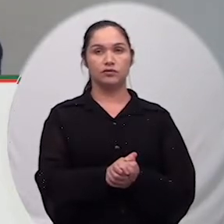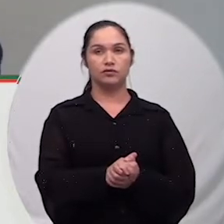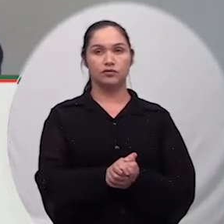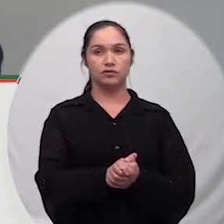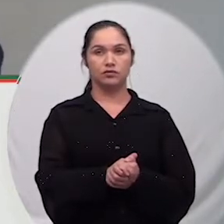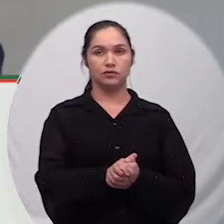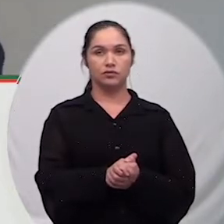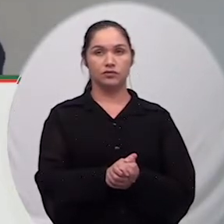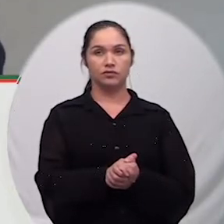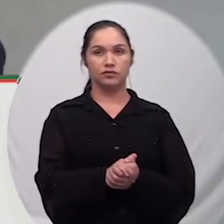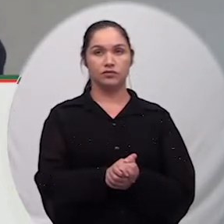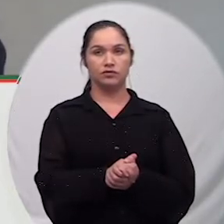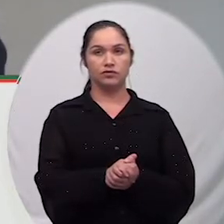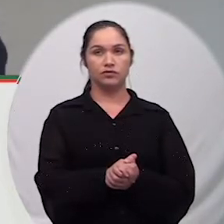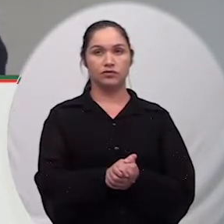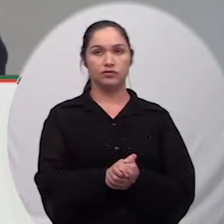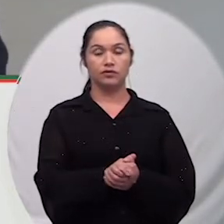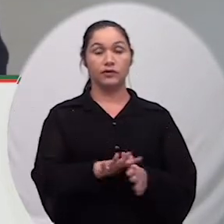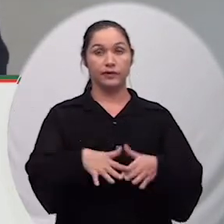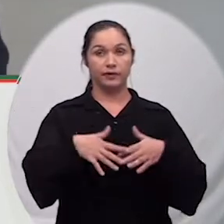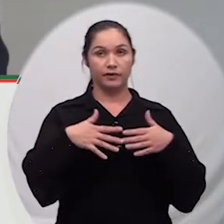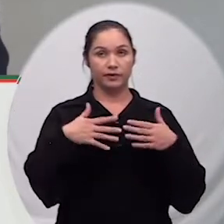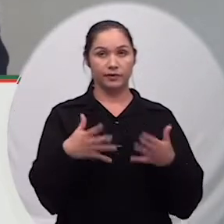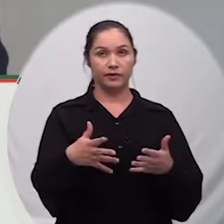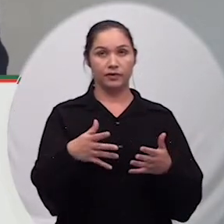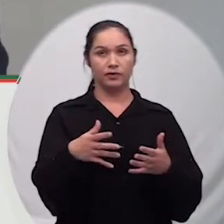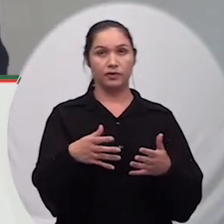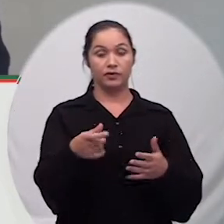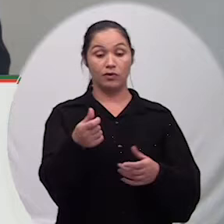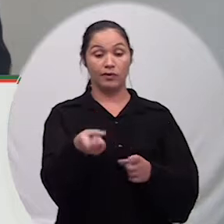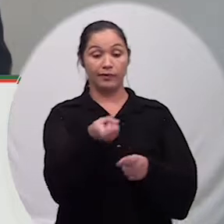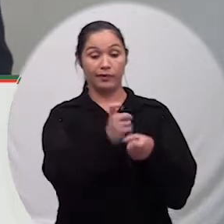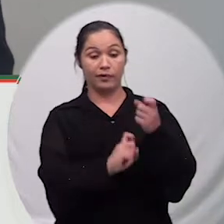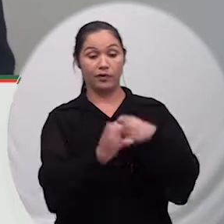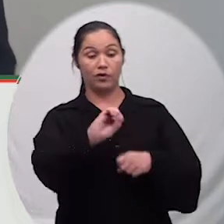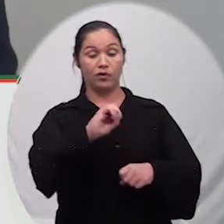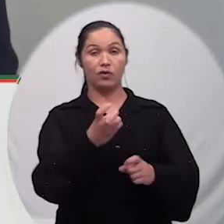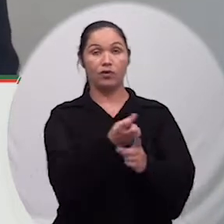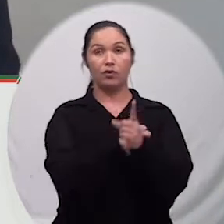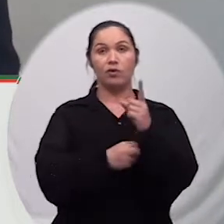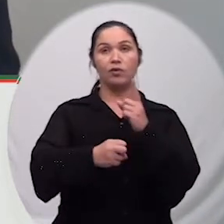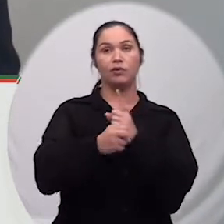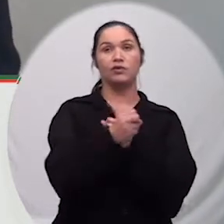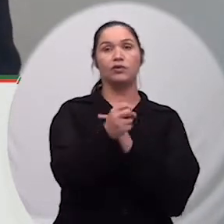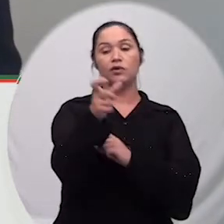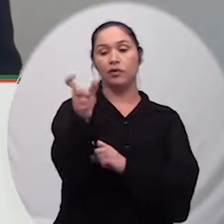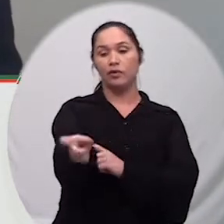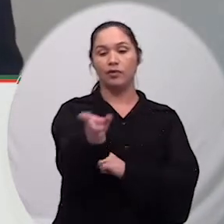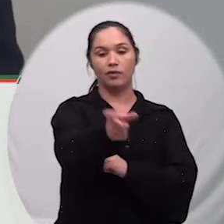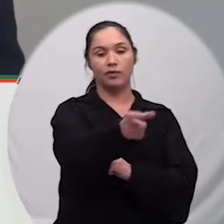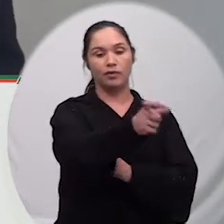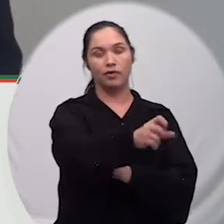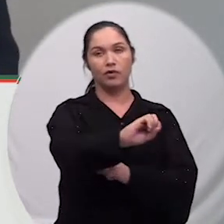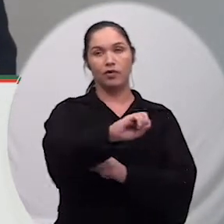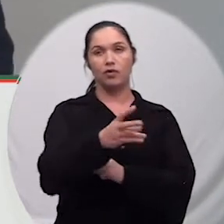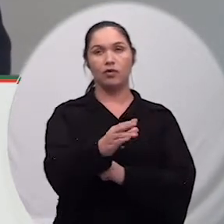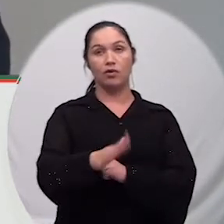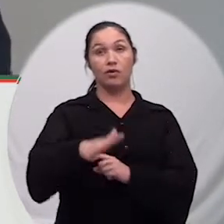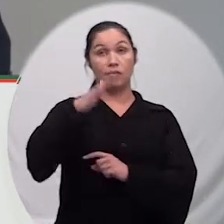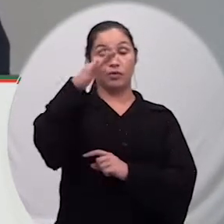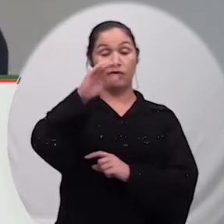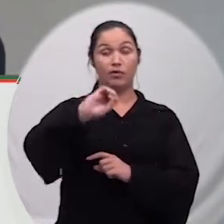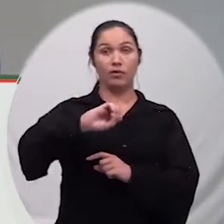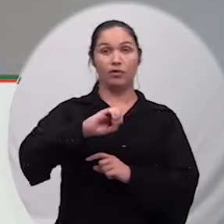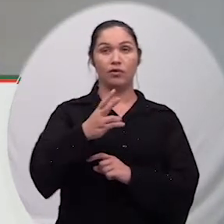desnecessárias e superpostas, cujo o econômico ou social, tanto erário como para o cidadão, seja superior ou eventual o